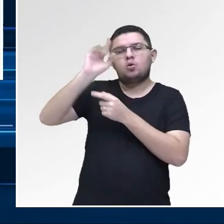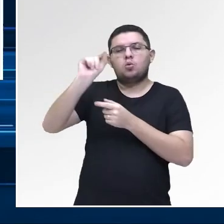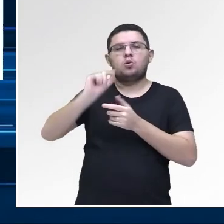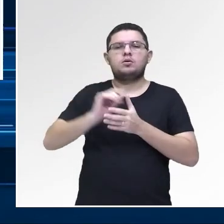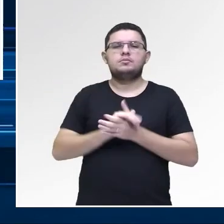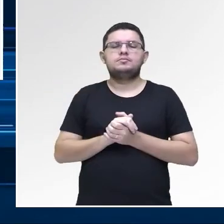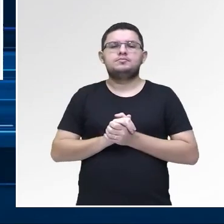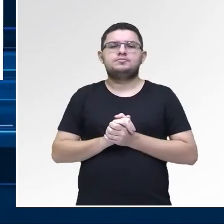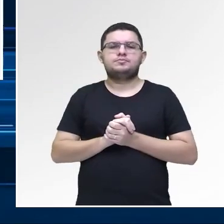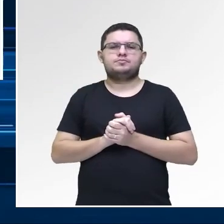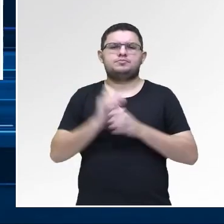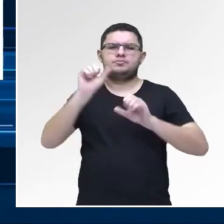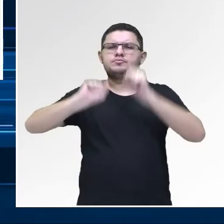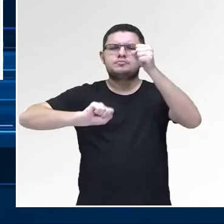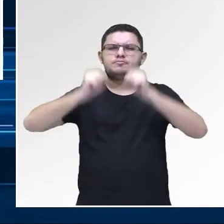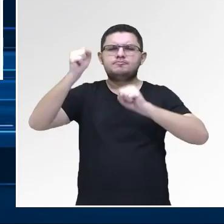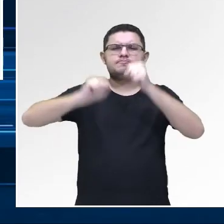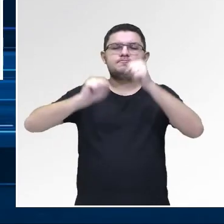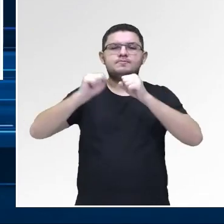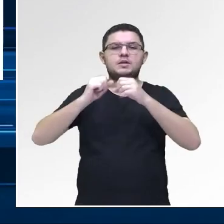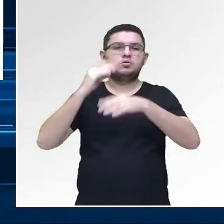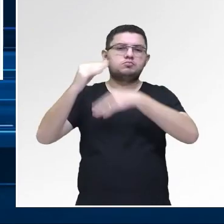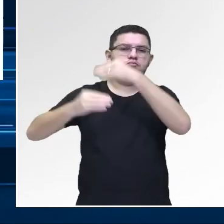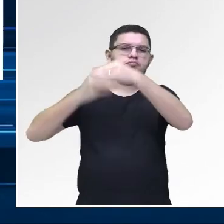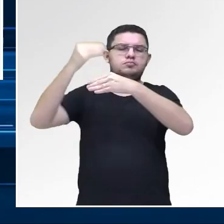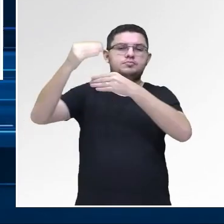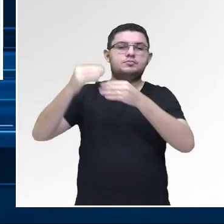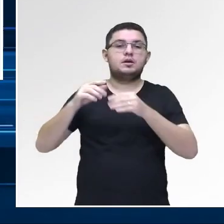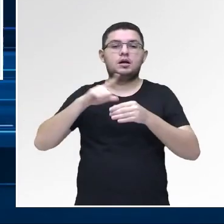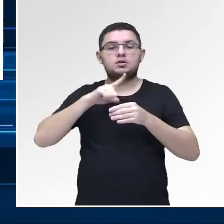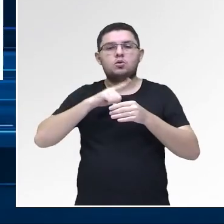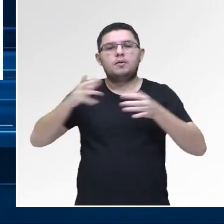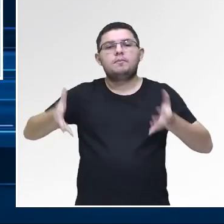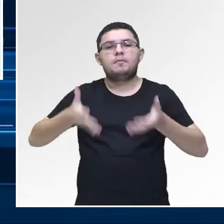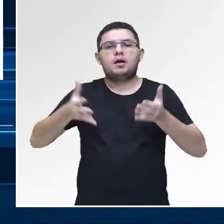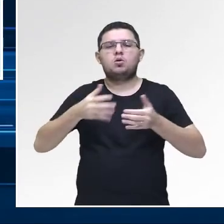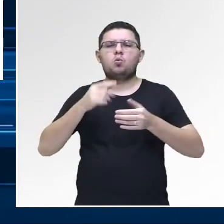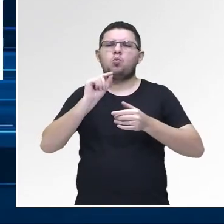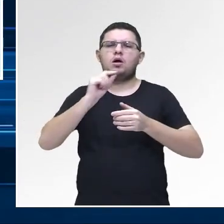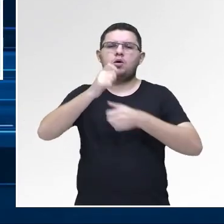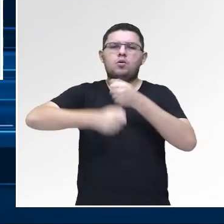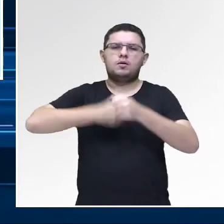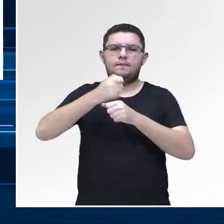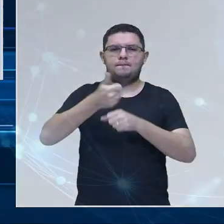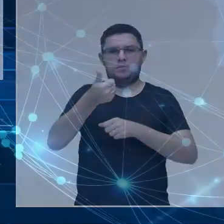tomou um impulso maior a partir da década de 70, ok?